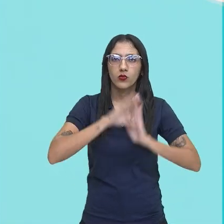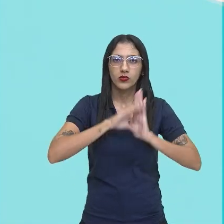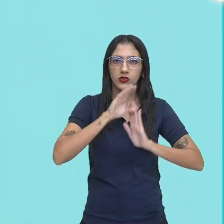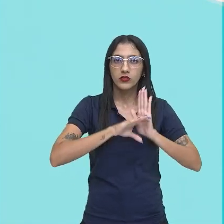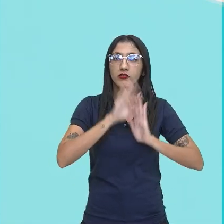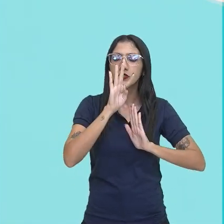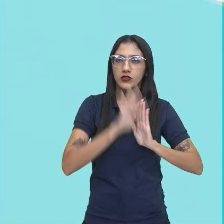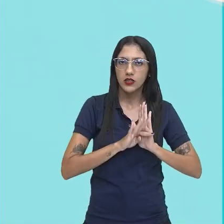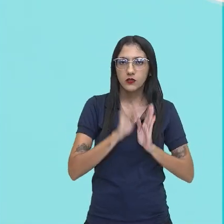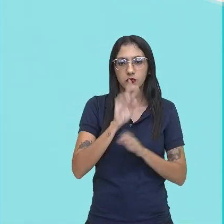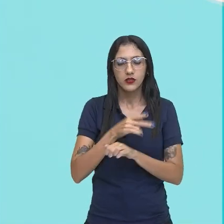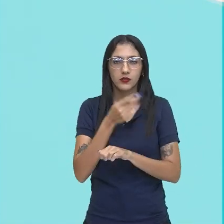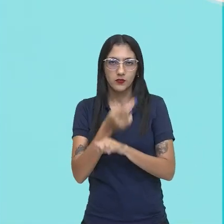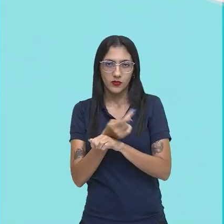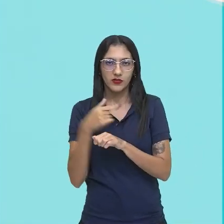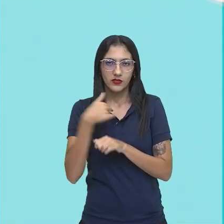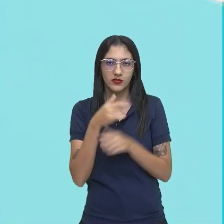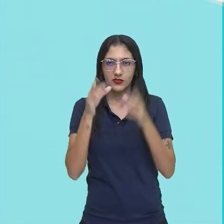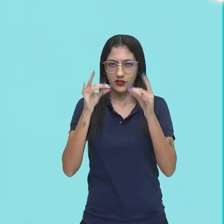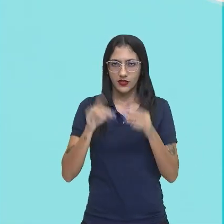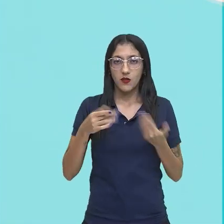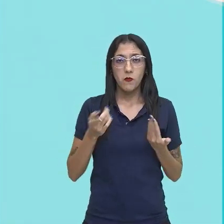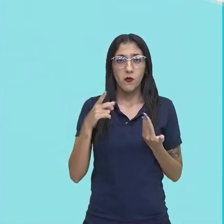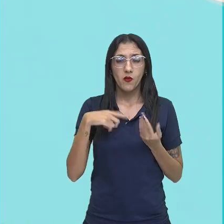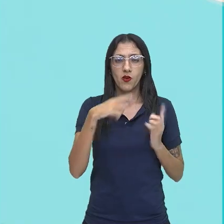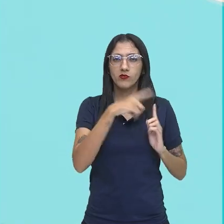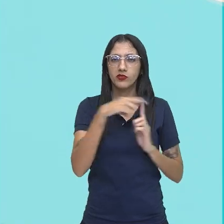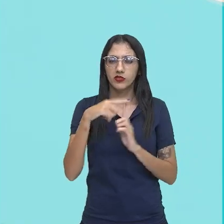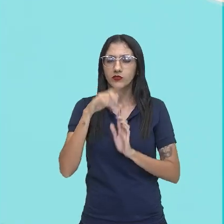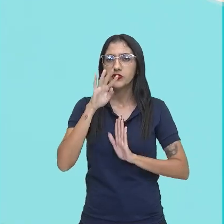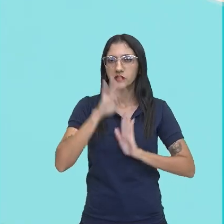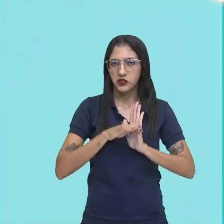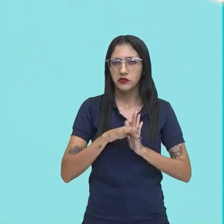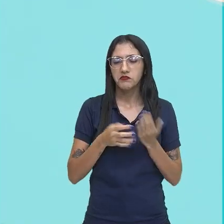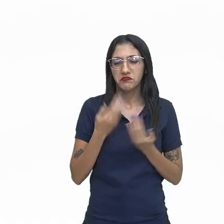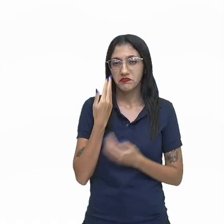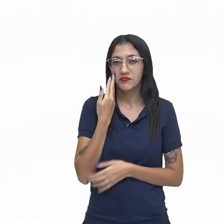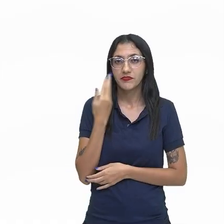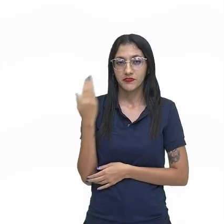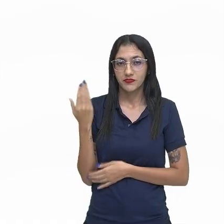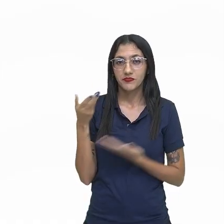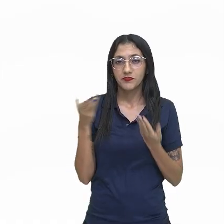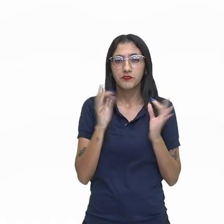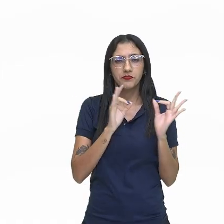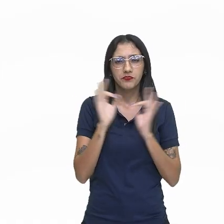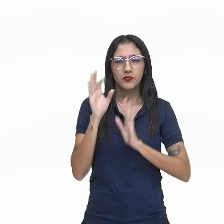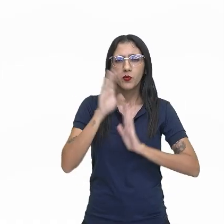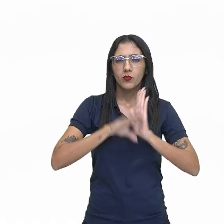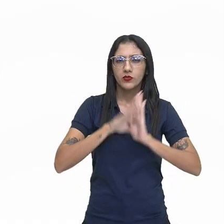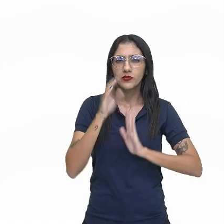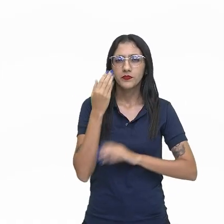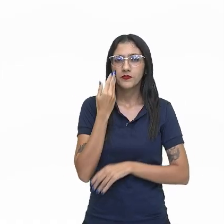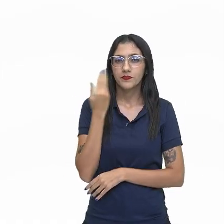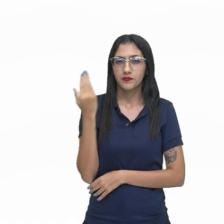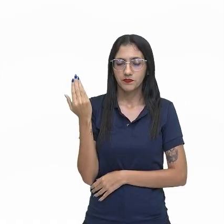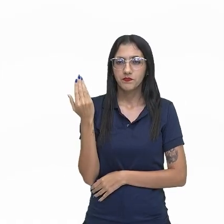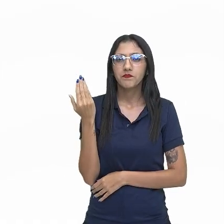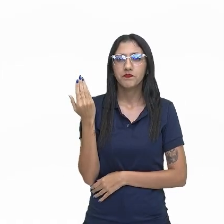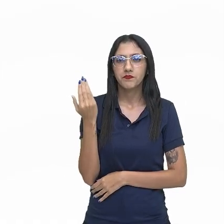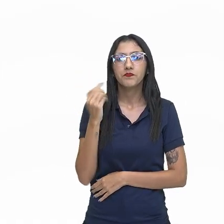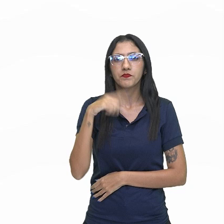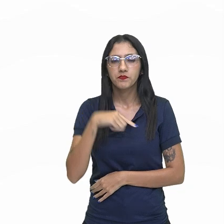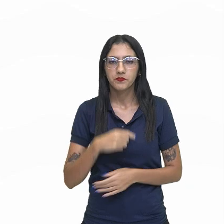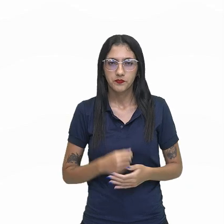texto para então falarmos depois dos tipos textuais. Acompanhem comigo aí o conceito de texto. De acordo